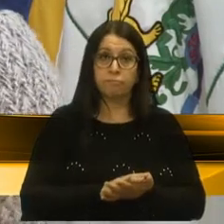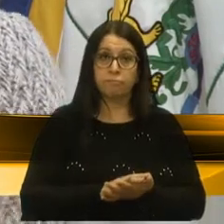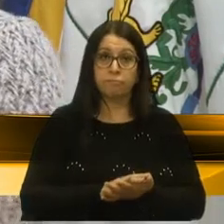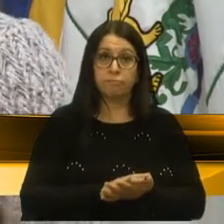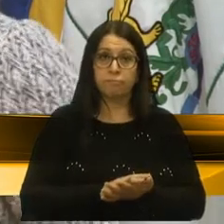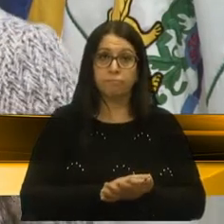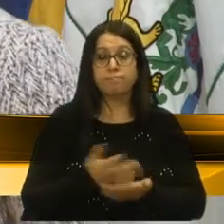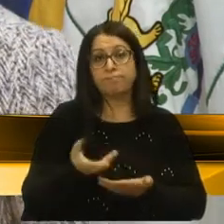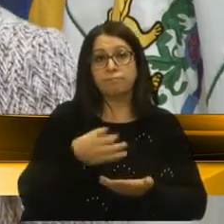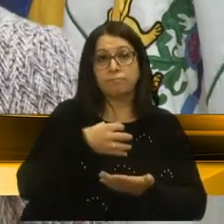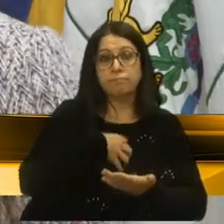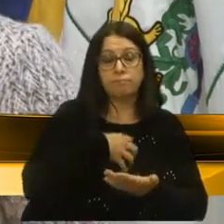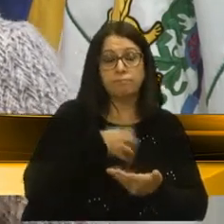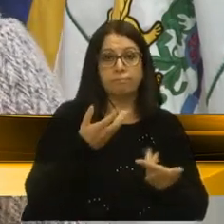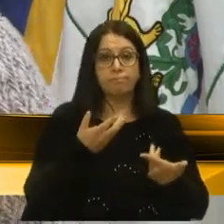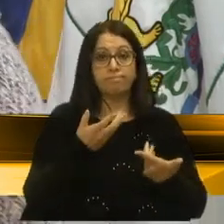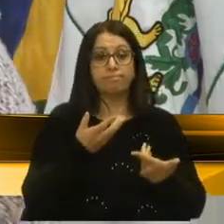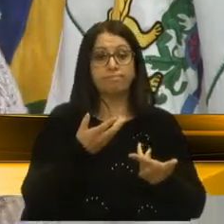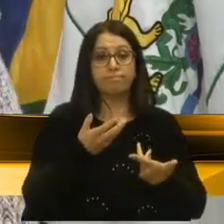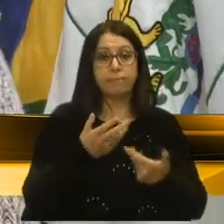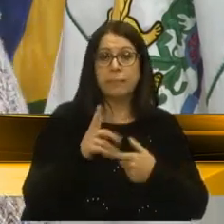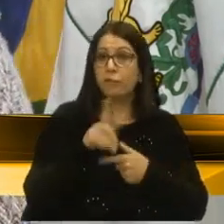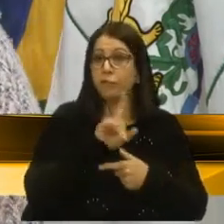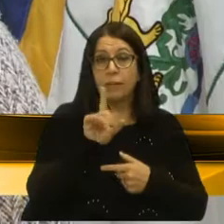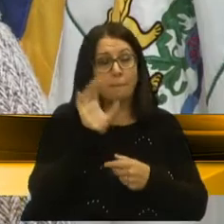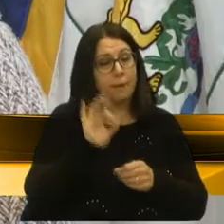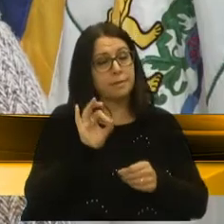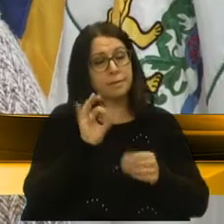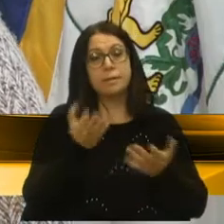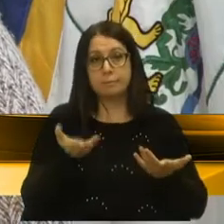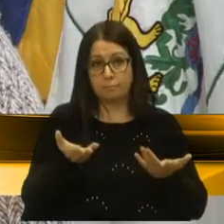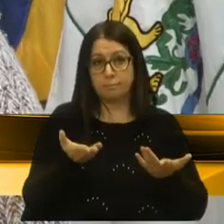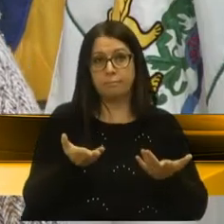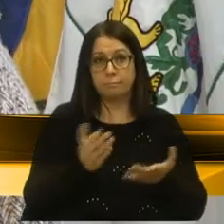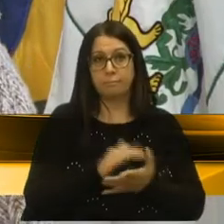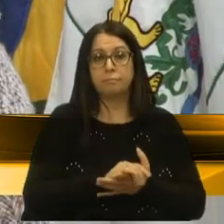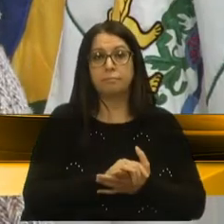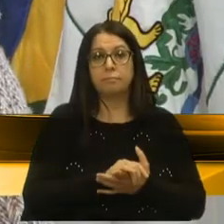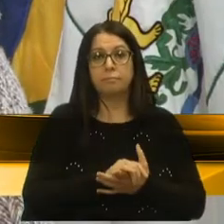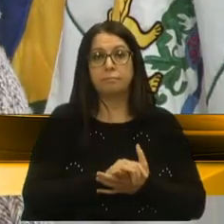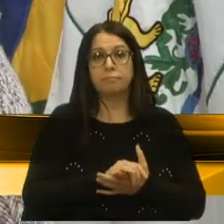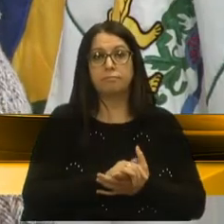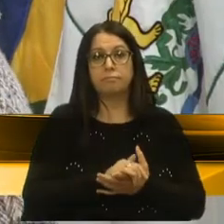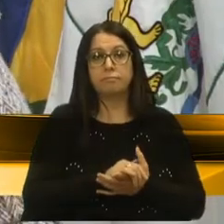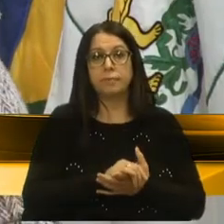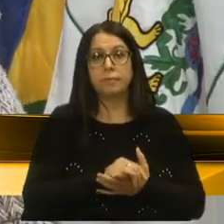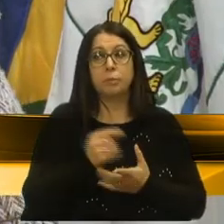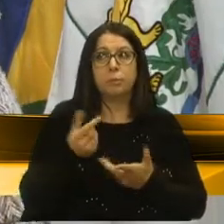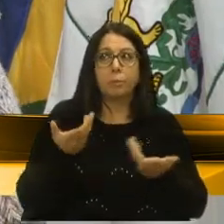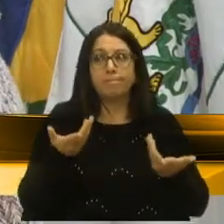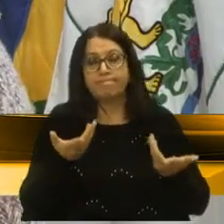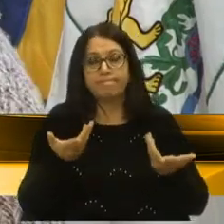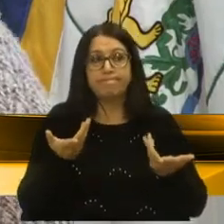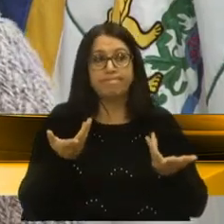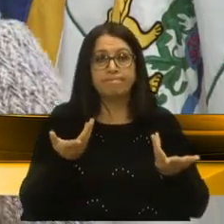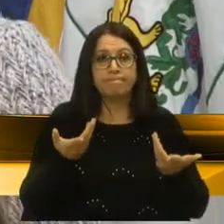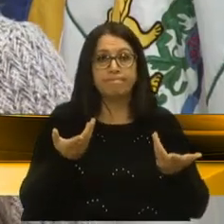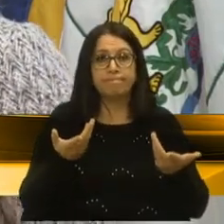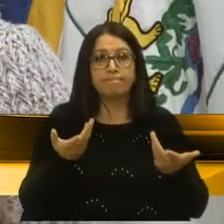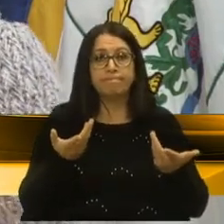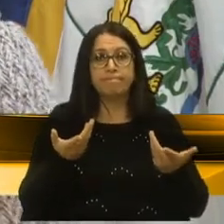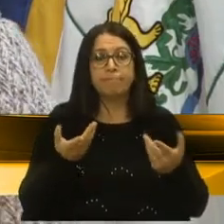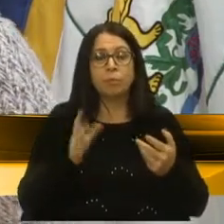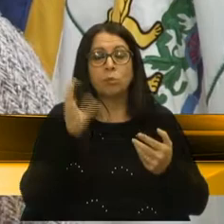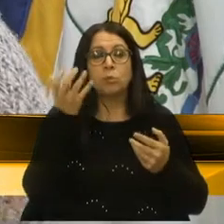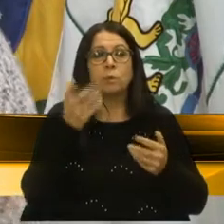essa forma jurídica que está se encaminhando não seja a mais adequada, né, e que daqui a pouco isso acabe, né, incidindo